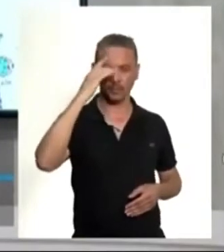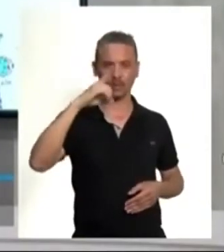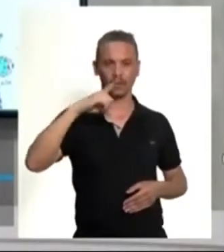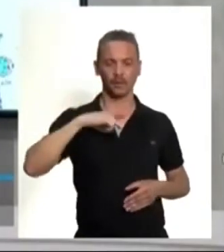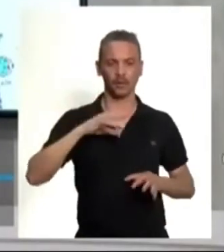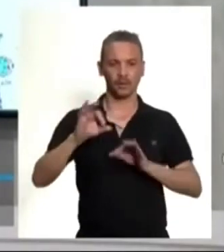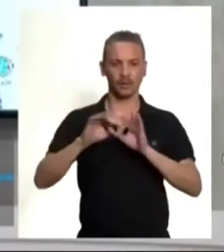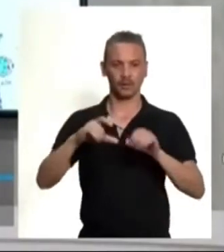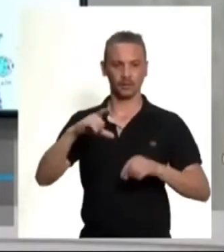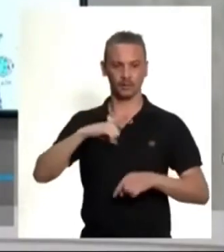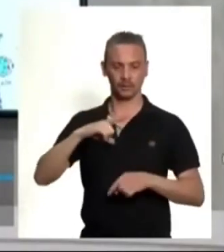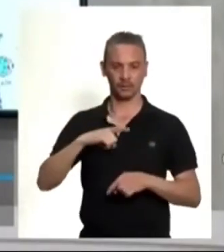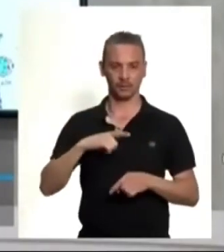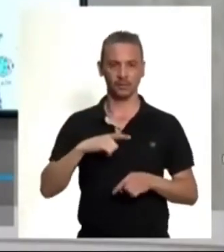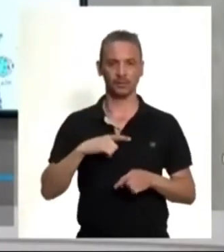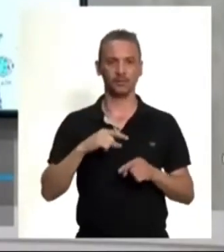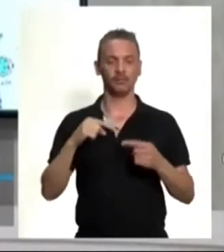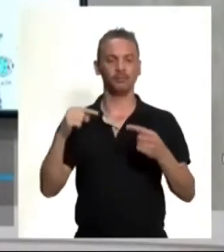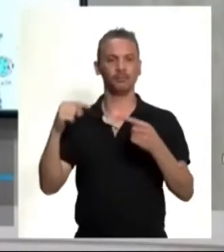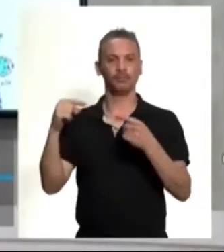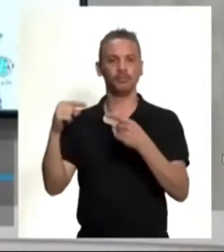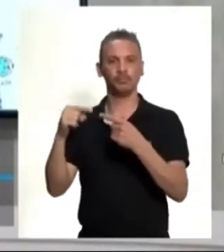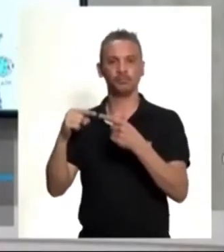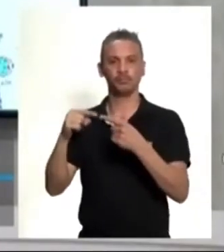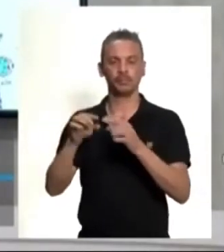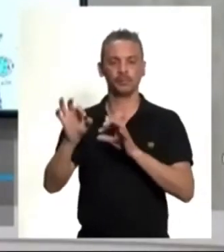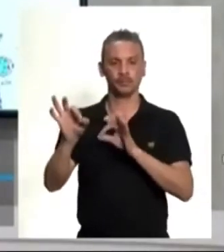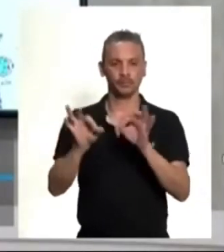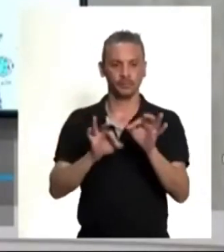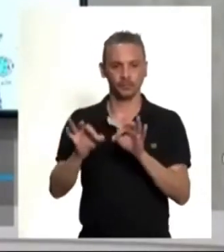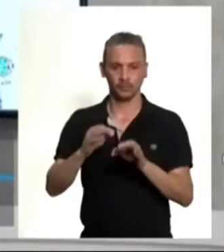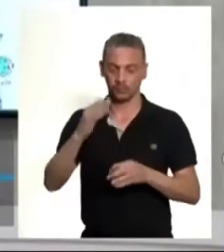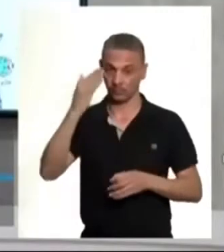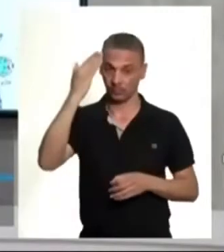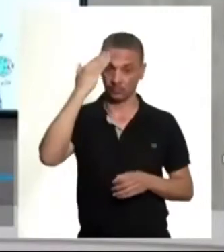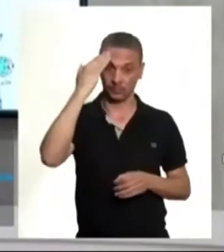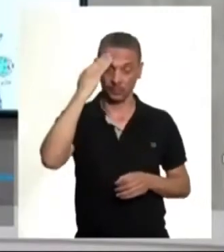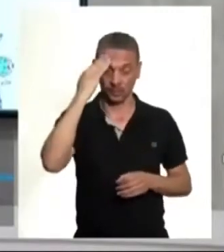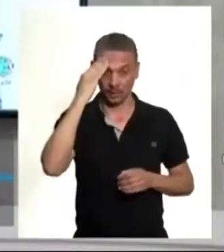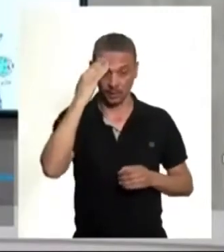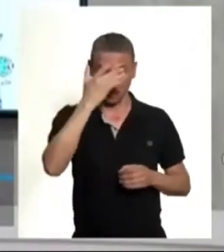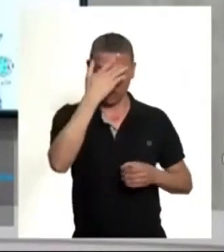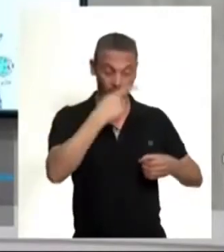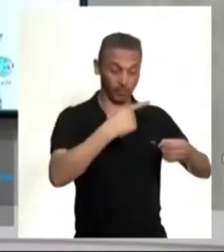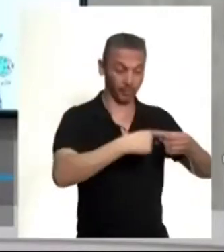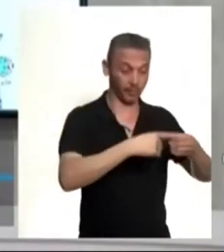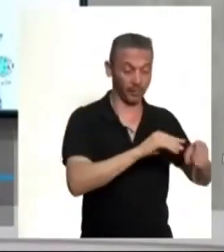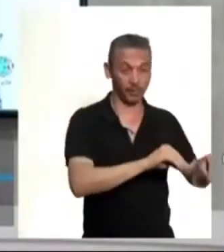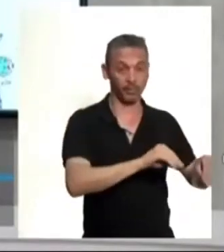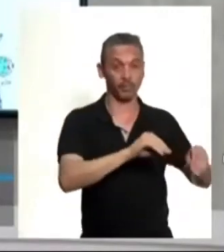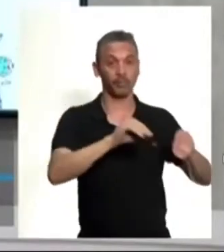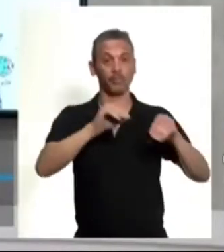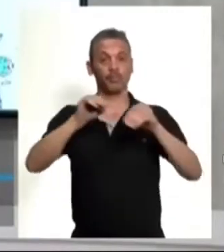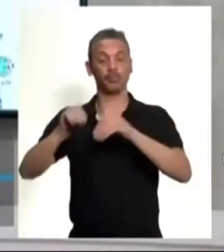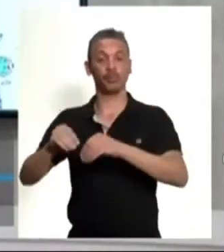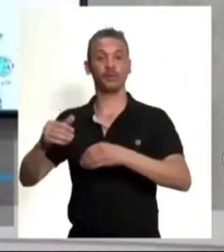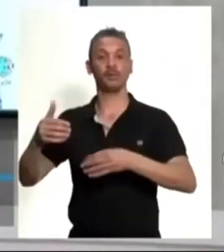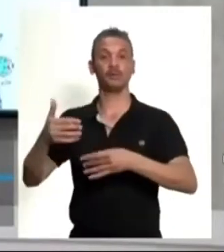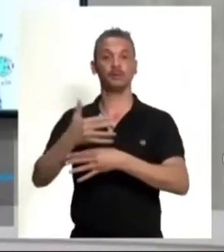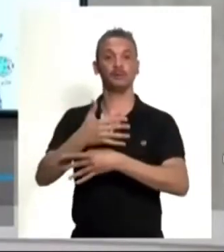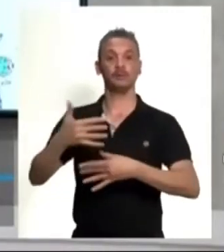êxodo rural. E por isso a gente diz que essa saída do campo para a cidade foi